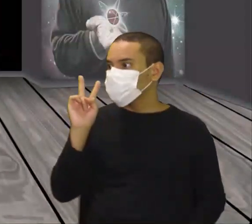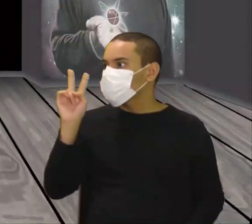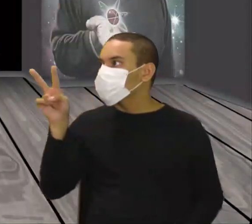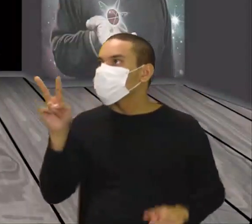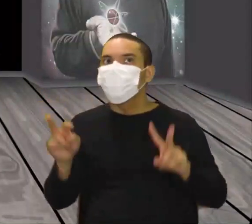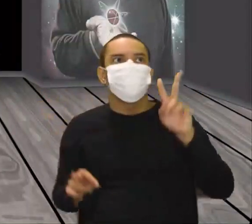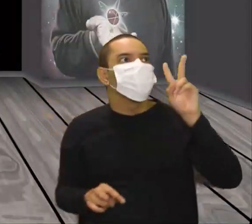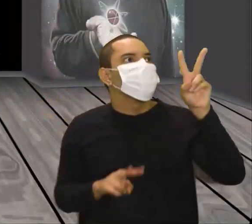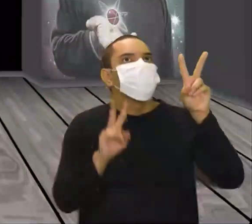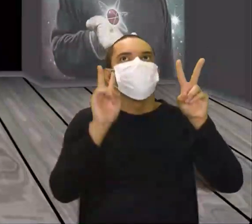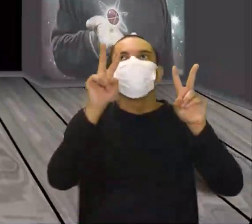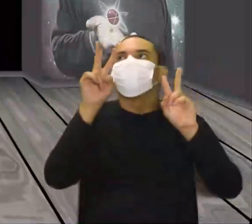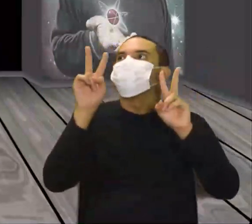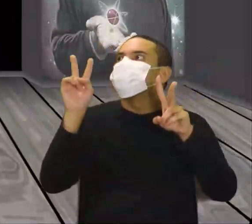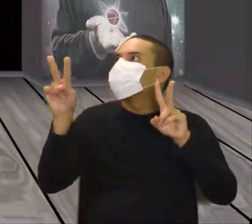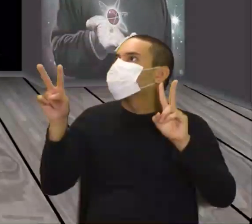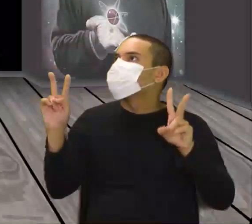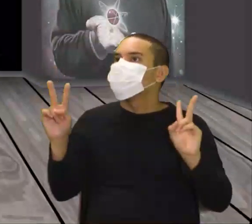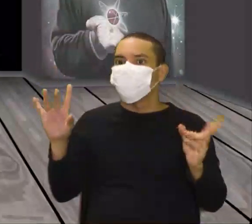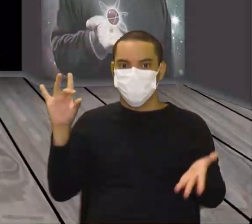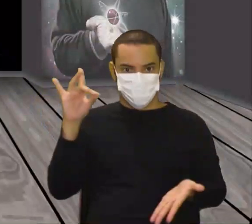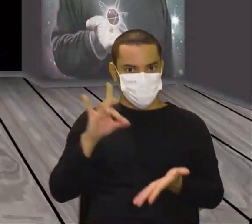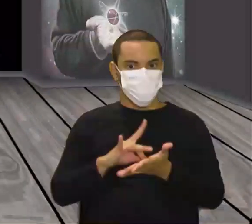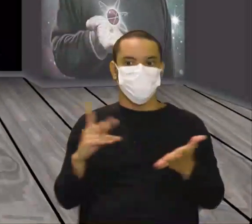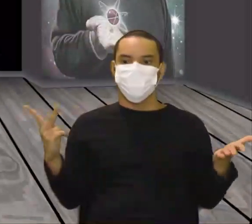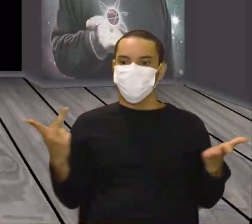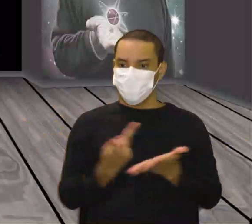observar que realmente ocorre